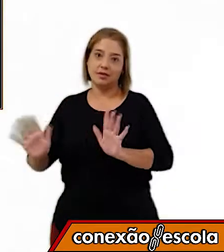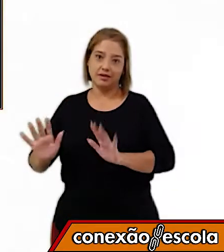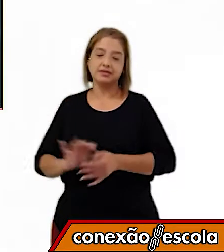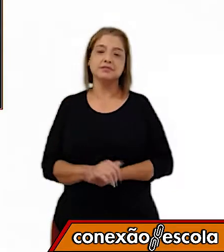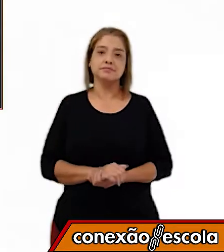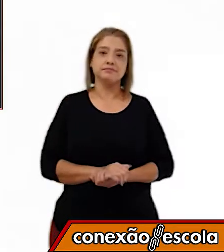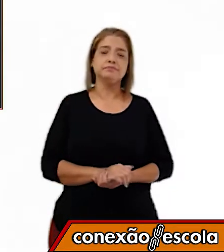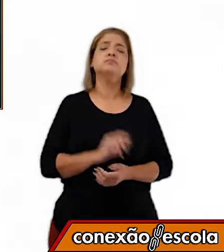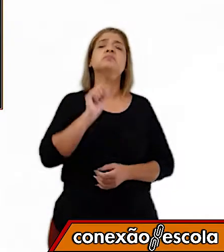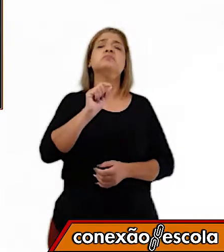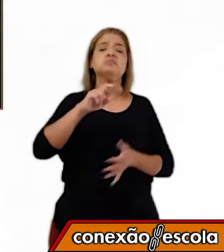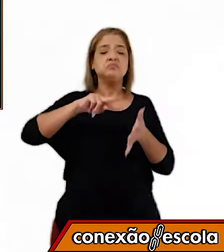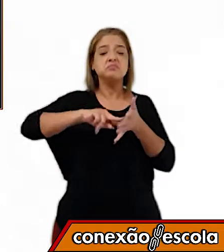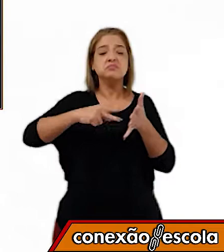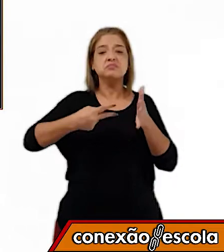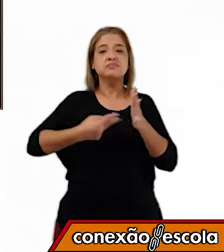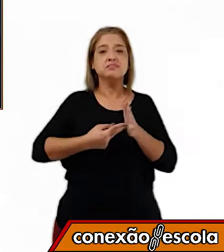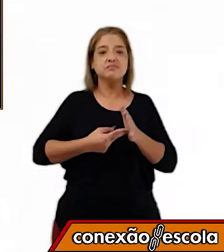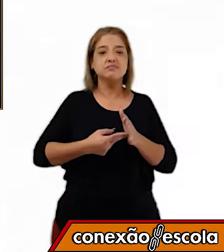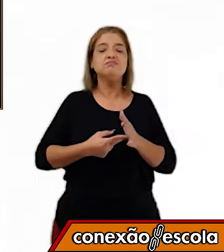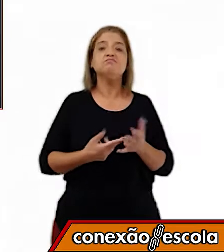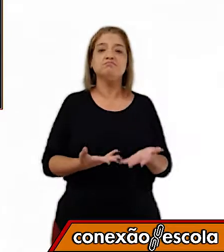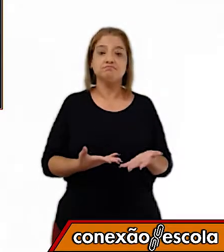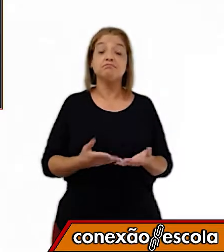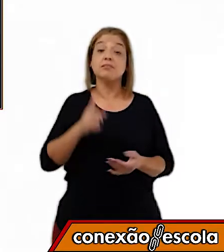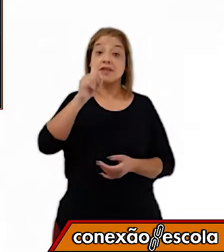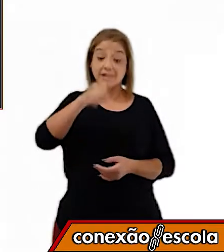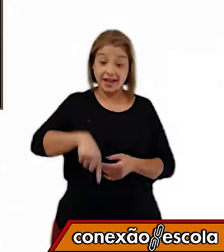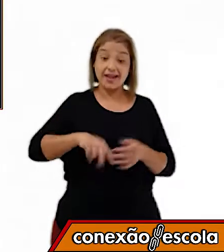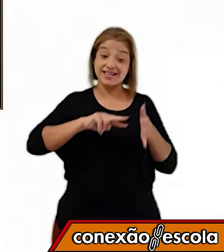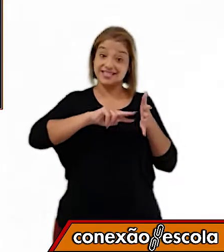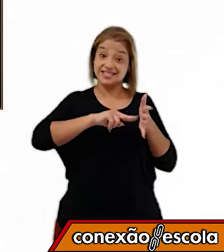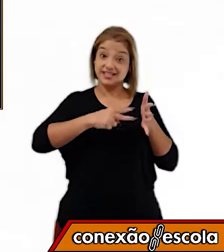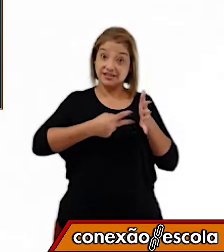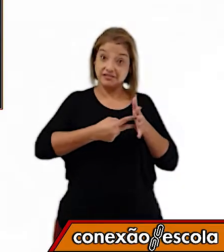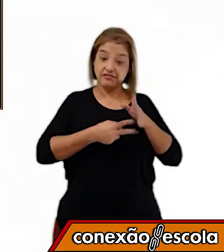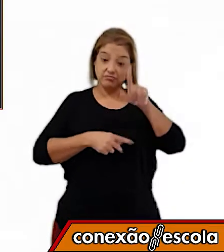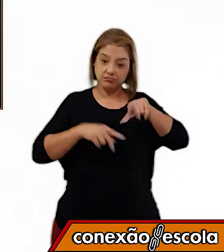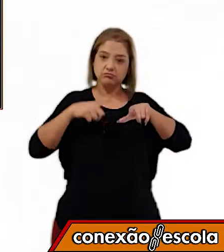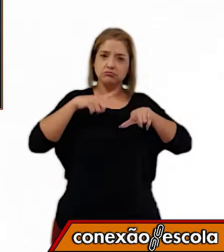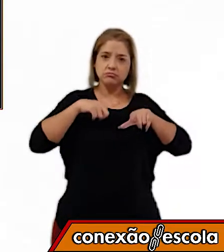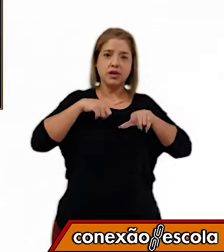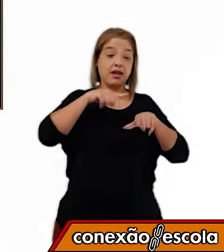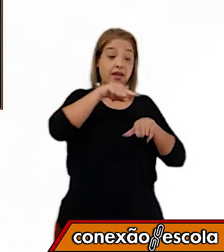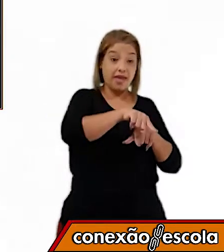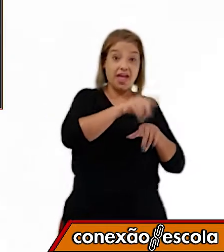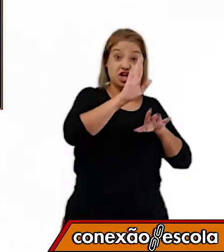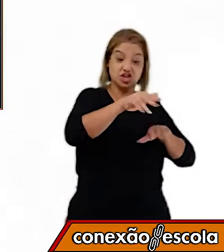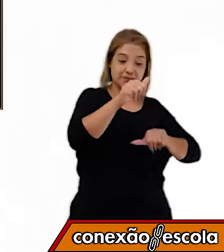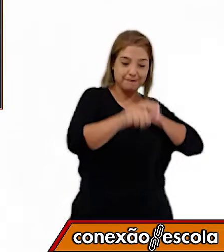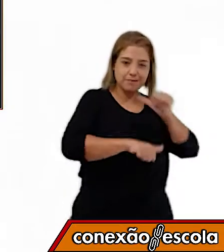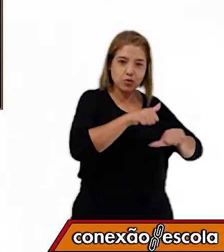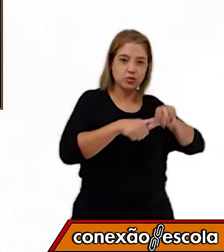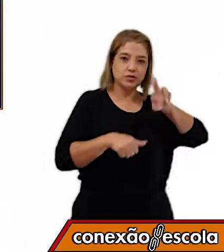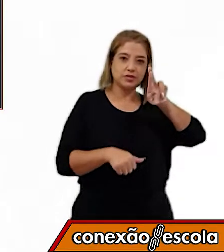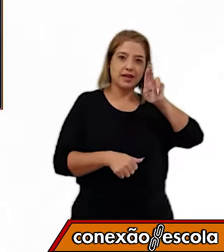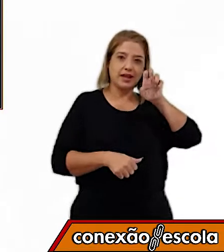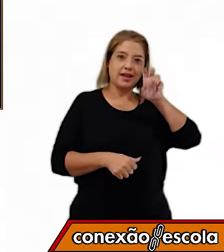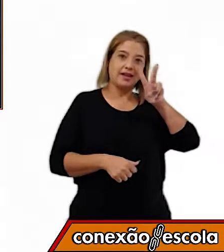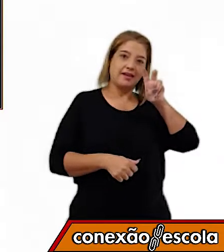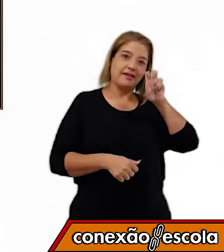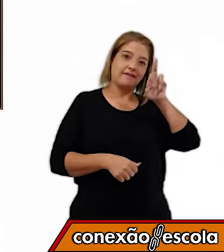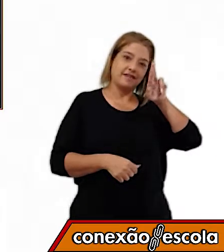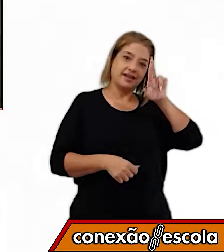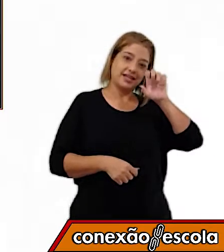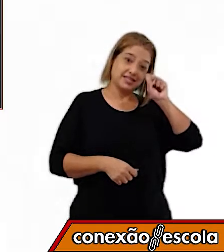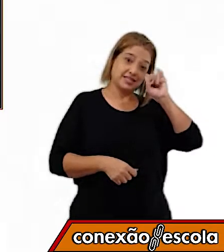O que significa isso, professor? Significa que as matérias reversíveis são aquelas que podem